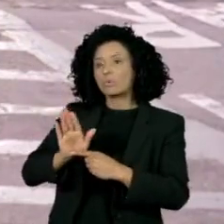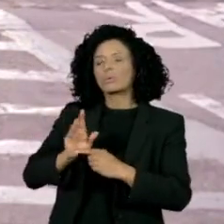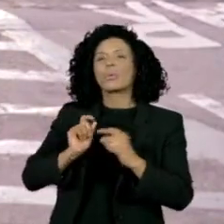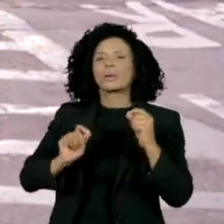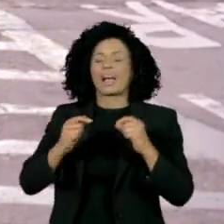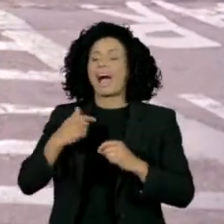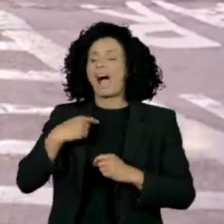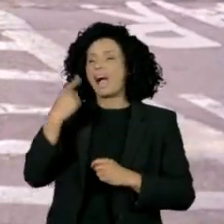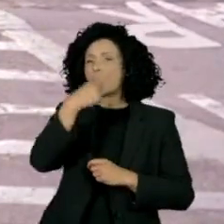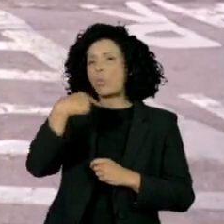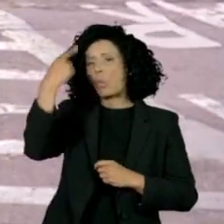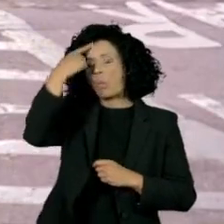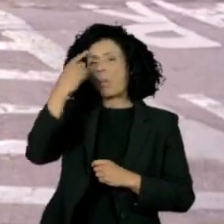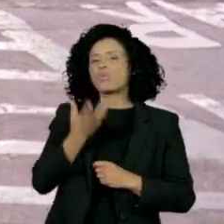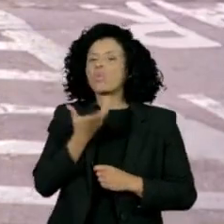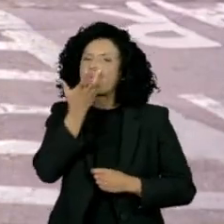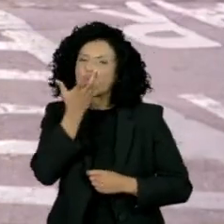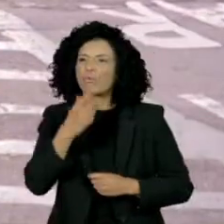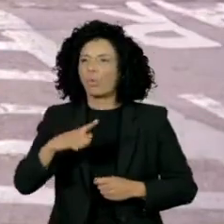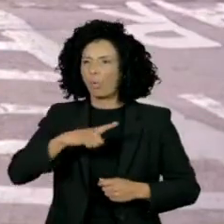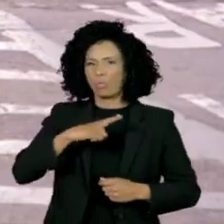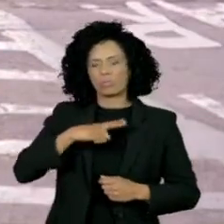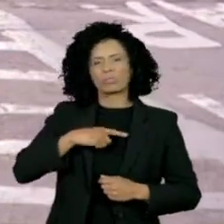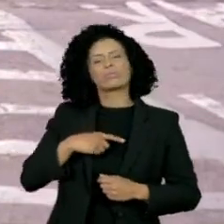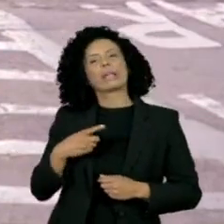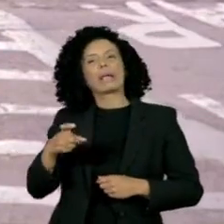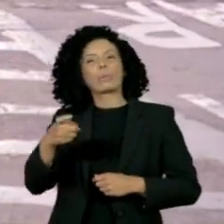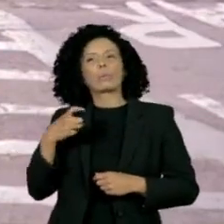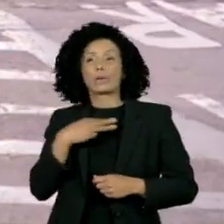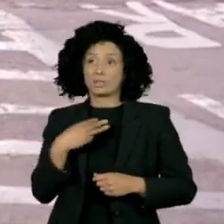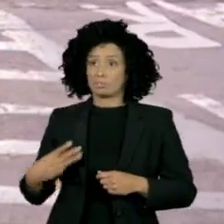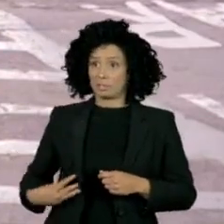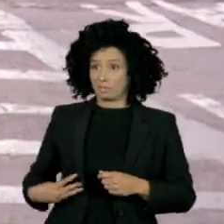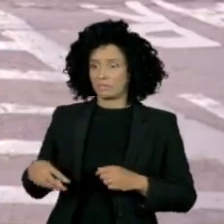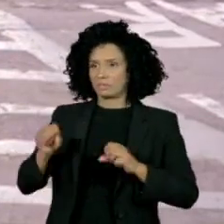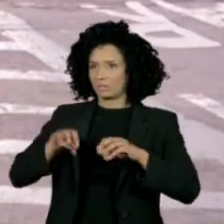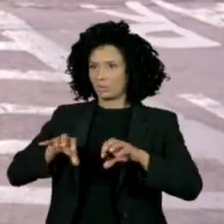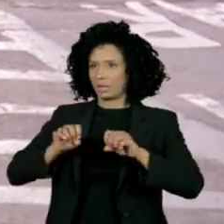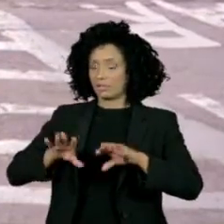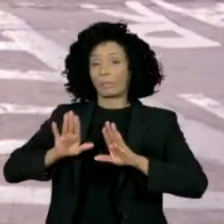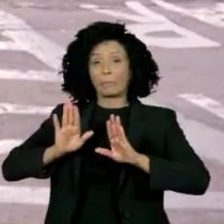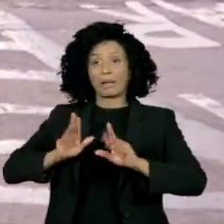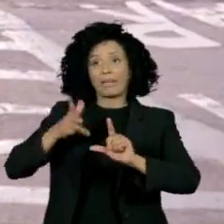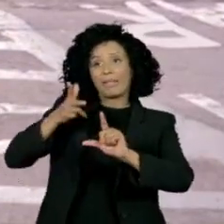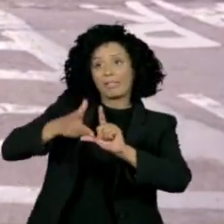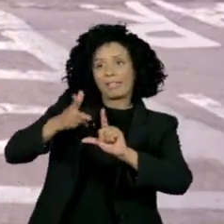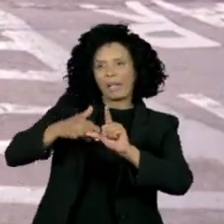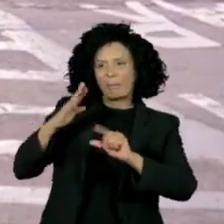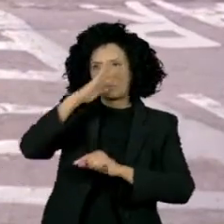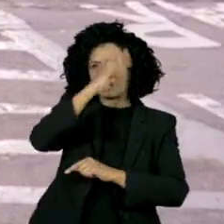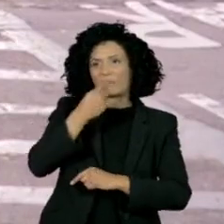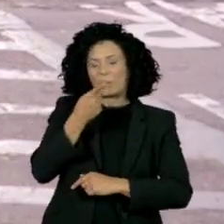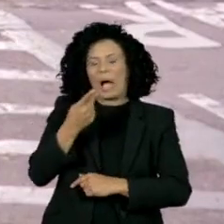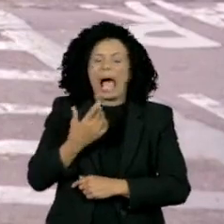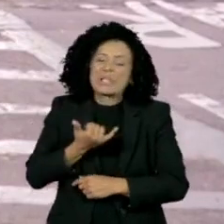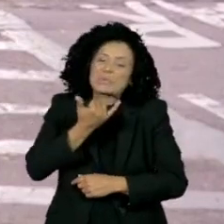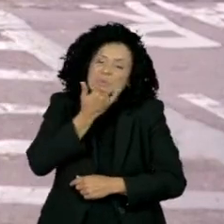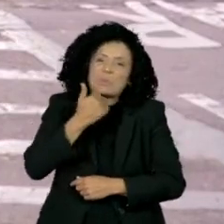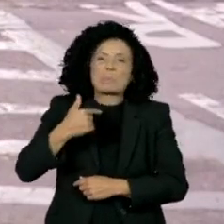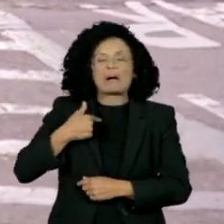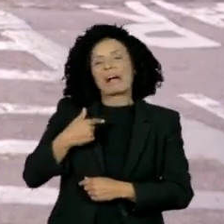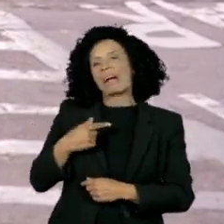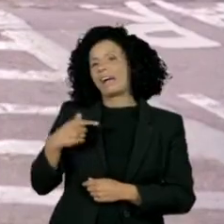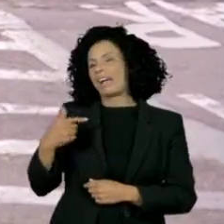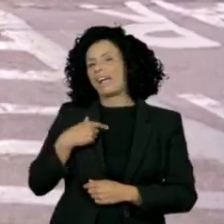no fogo pelo ex-ministro. Durante uma live em suas redes sociais, Bolsonaro disse que exagerou nessa fala e refutou